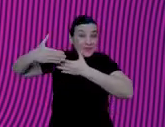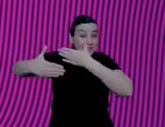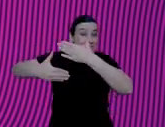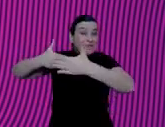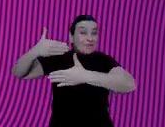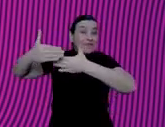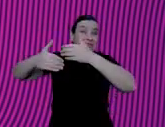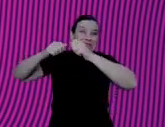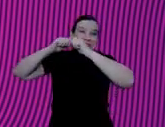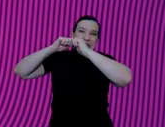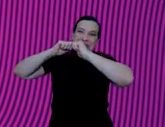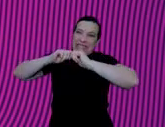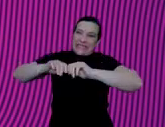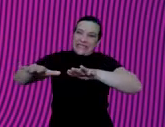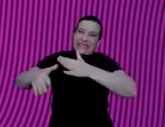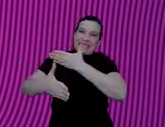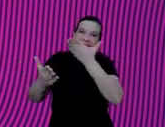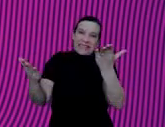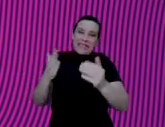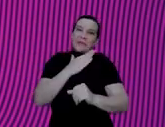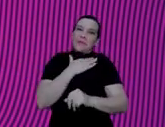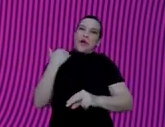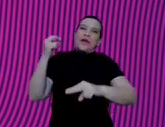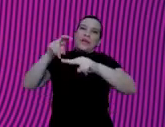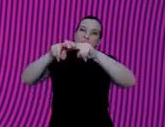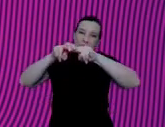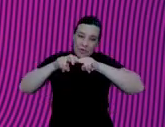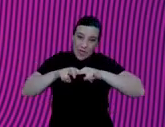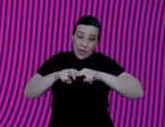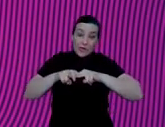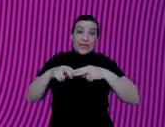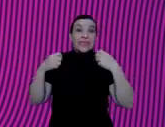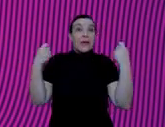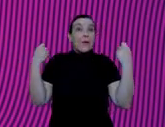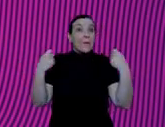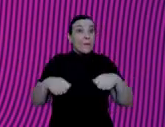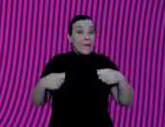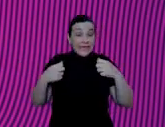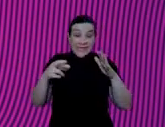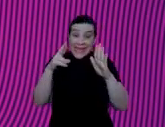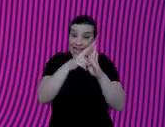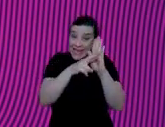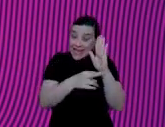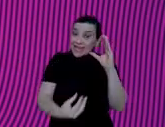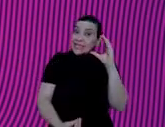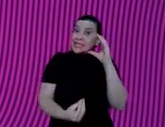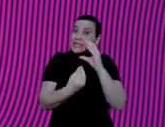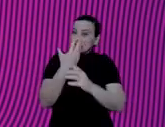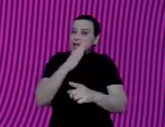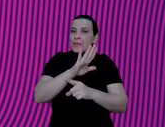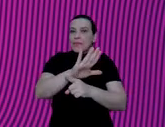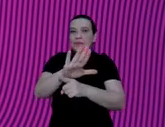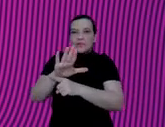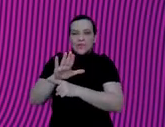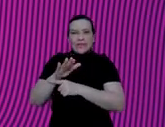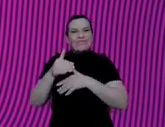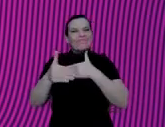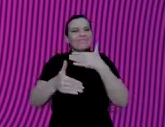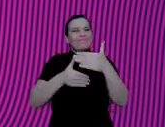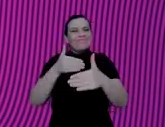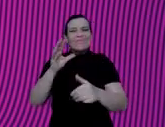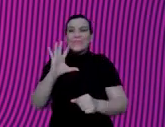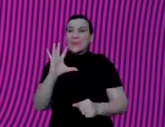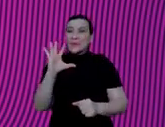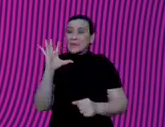por overdose. Então, a iniciativa de regular o mercado, num primeiro momento, tem um efeito negativo, porque joga na